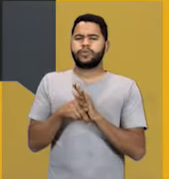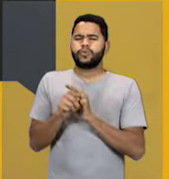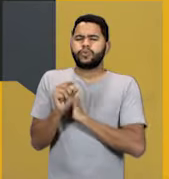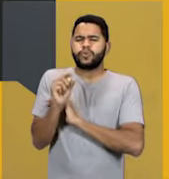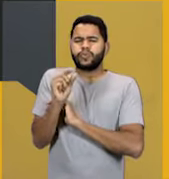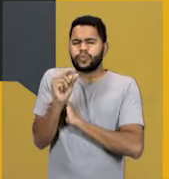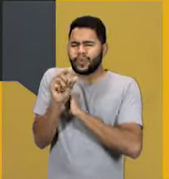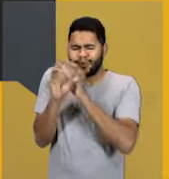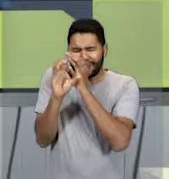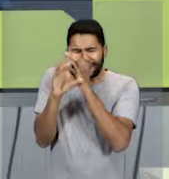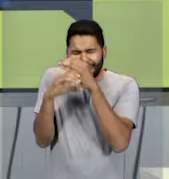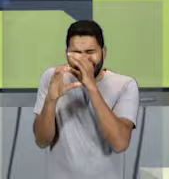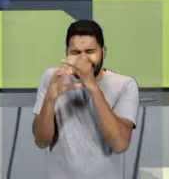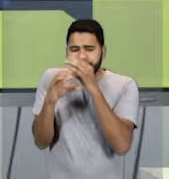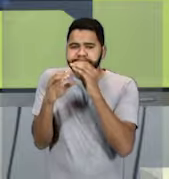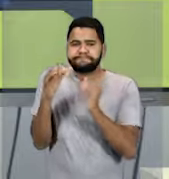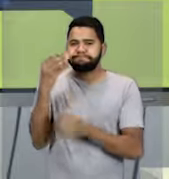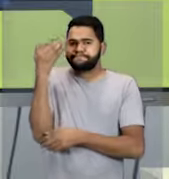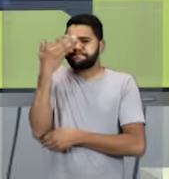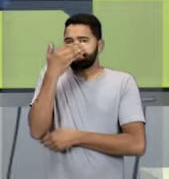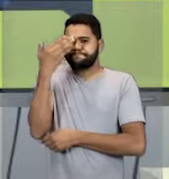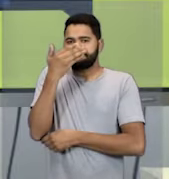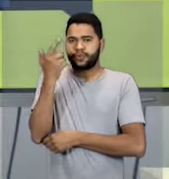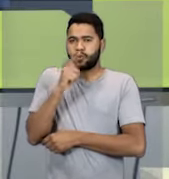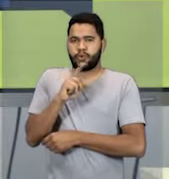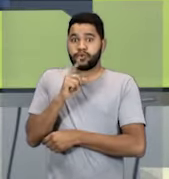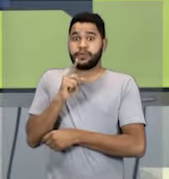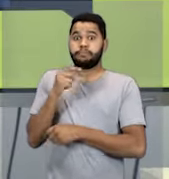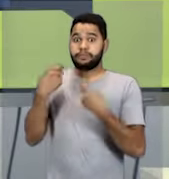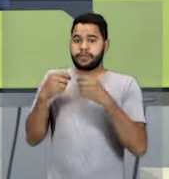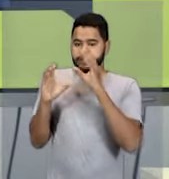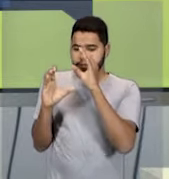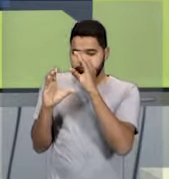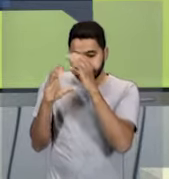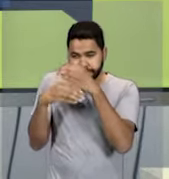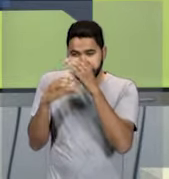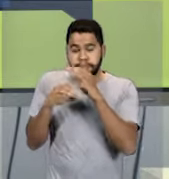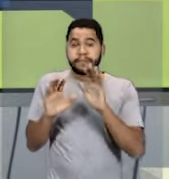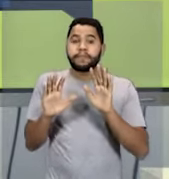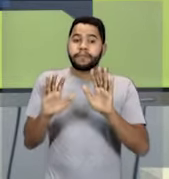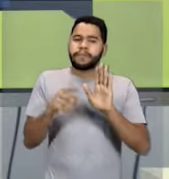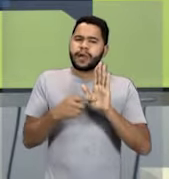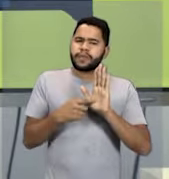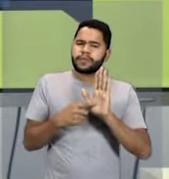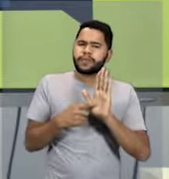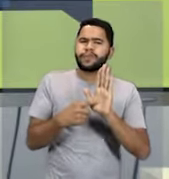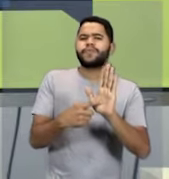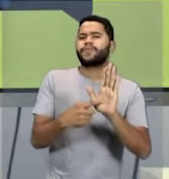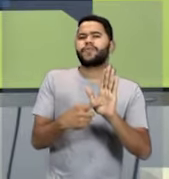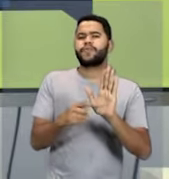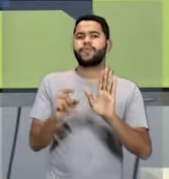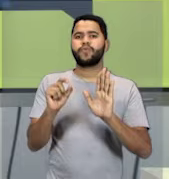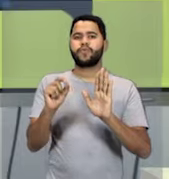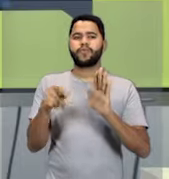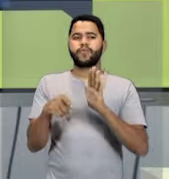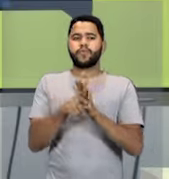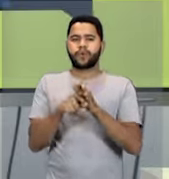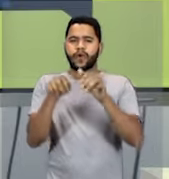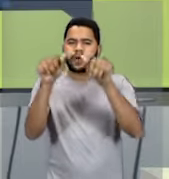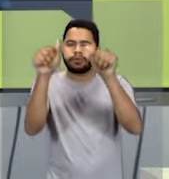são muito pequenas, nós não conseguimos enxergá-las a olho nu, mas elas apresentam